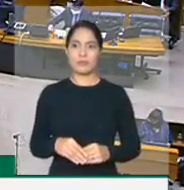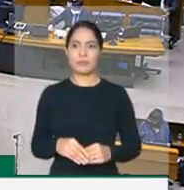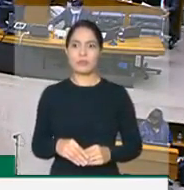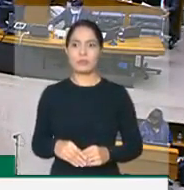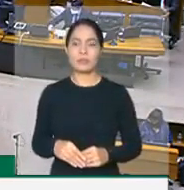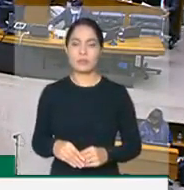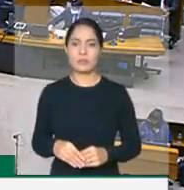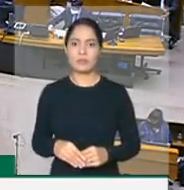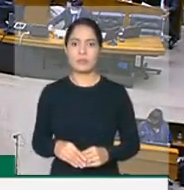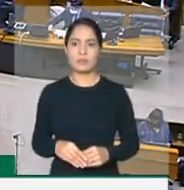Obrigado.